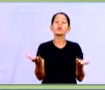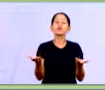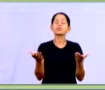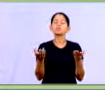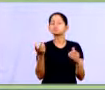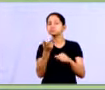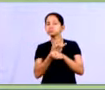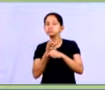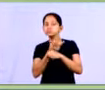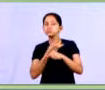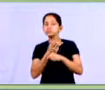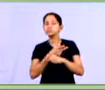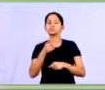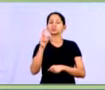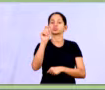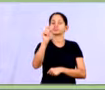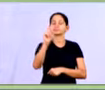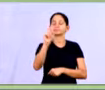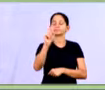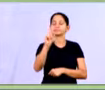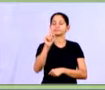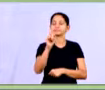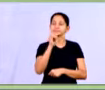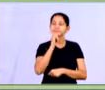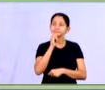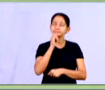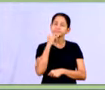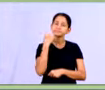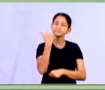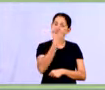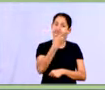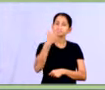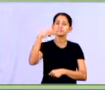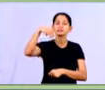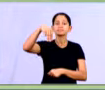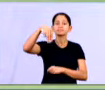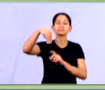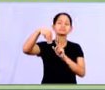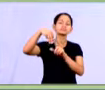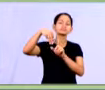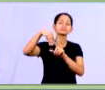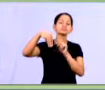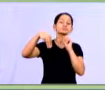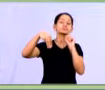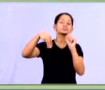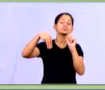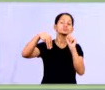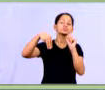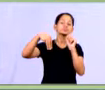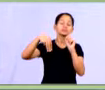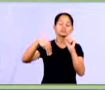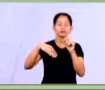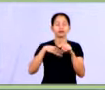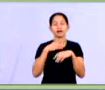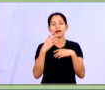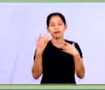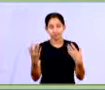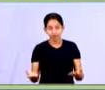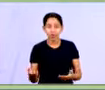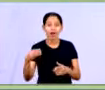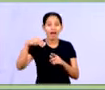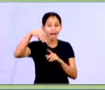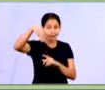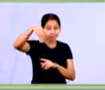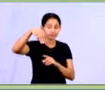O que se quer saber? Já o N, professor, o que representa o N? O N na fórmula é entrada de caixa, ou seja, esses